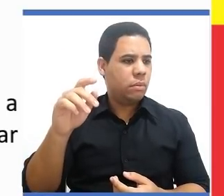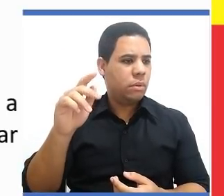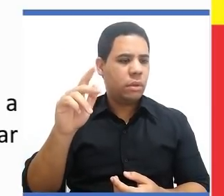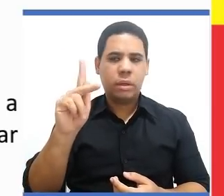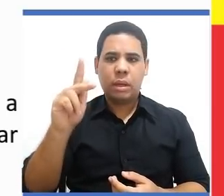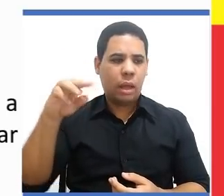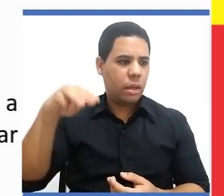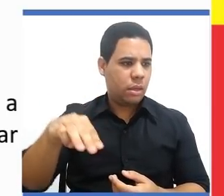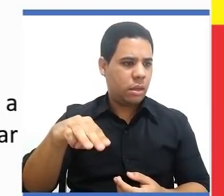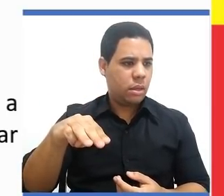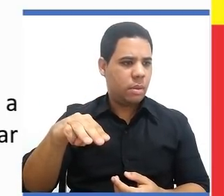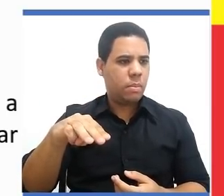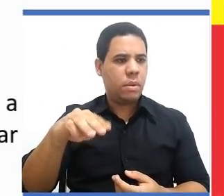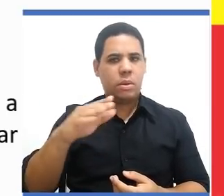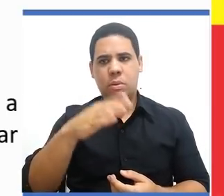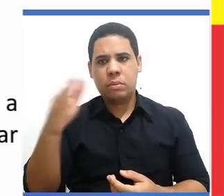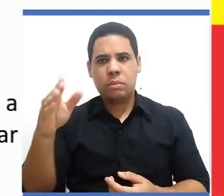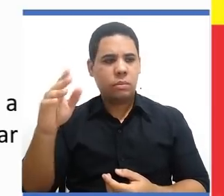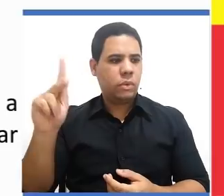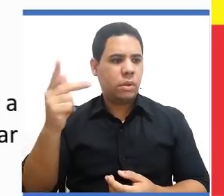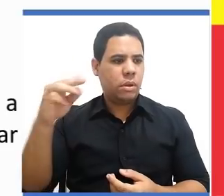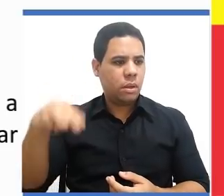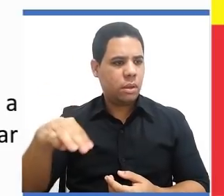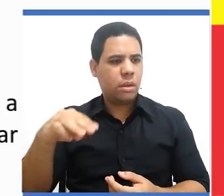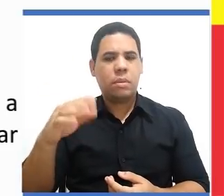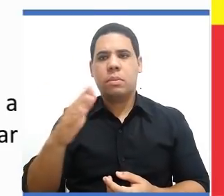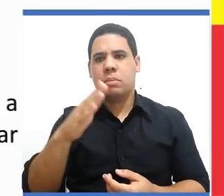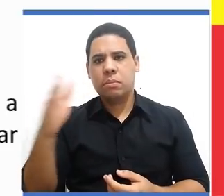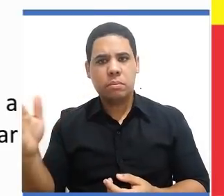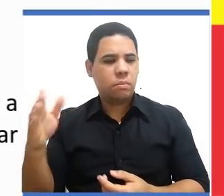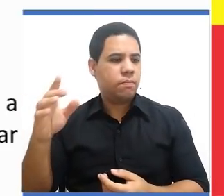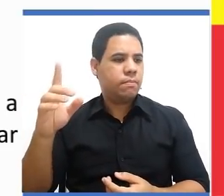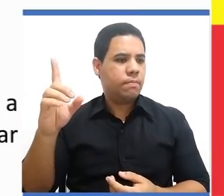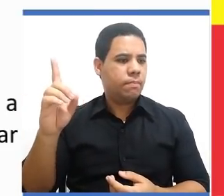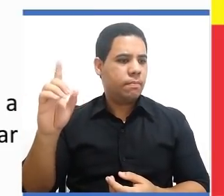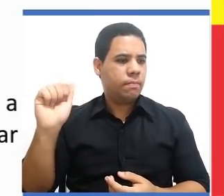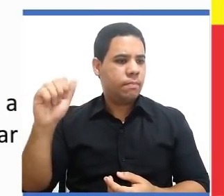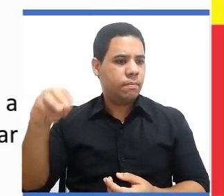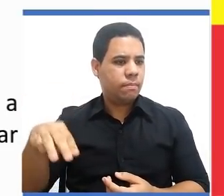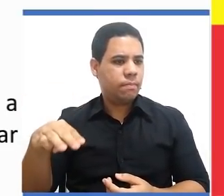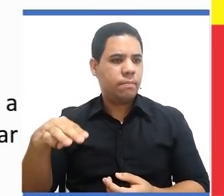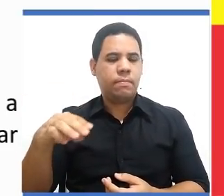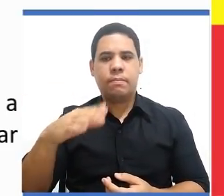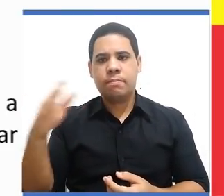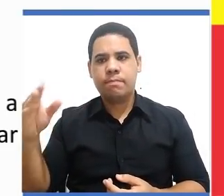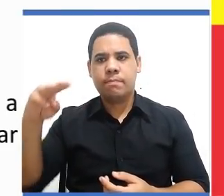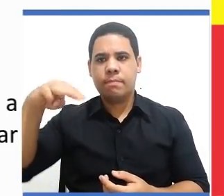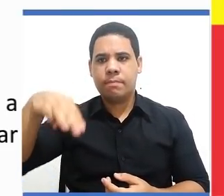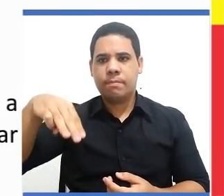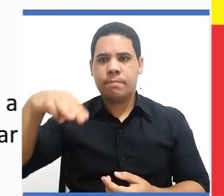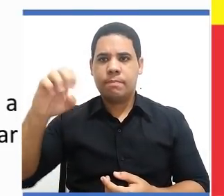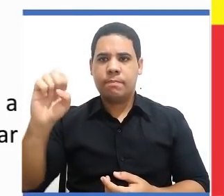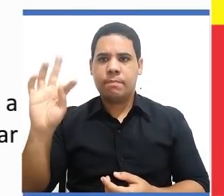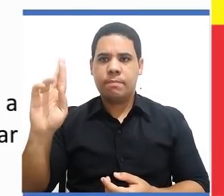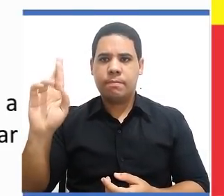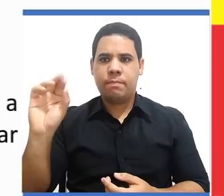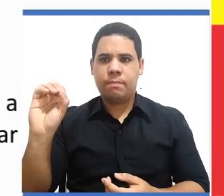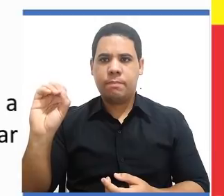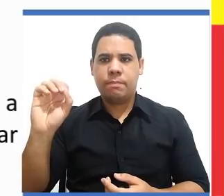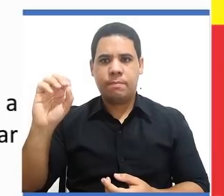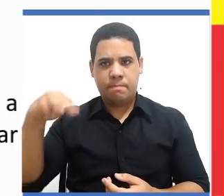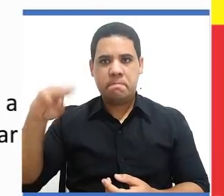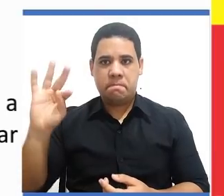hectômetro, decámetro. Unidade, ó, metro, decímetro, centímetro, milímetro. Então